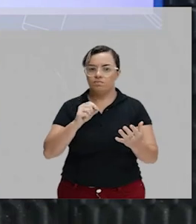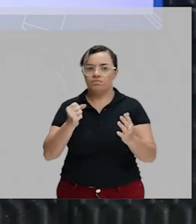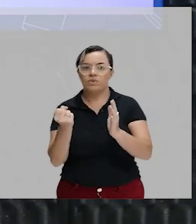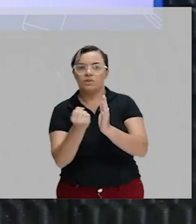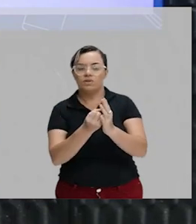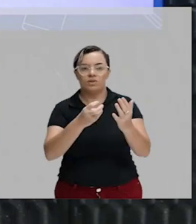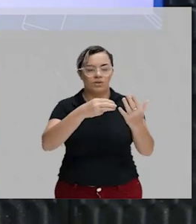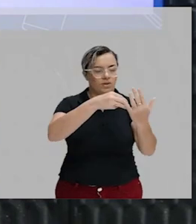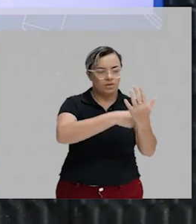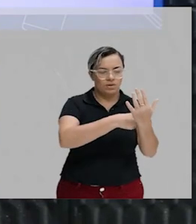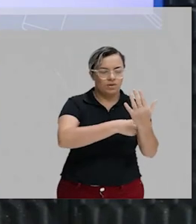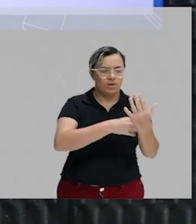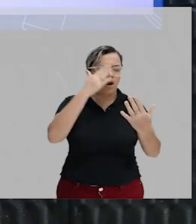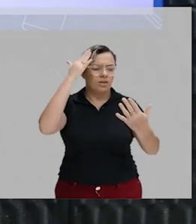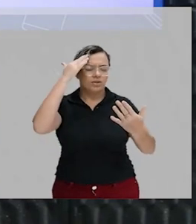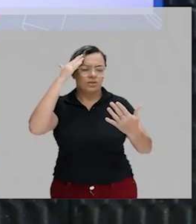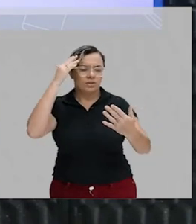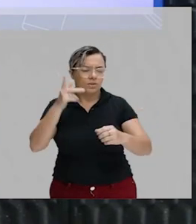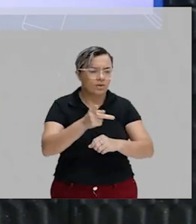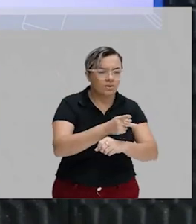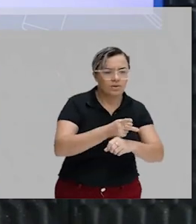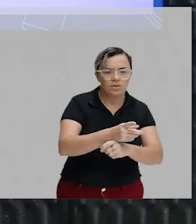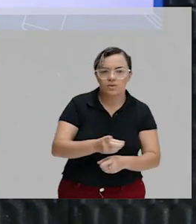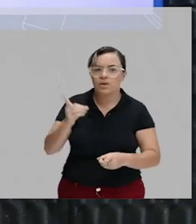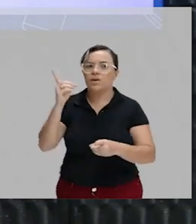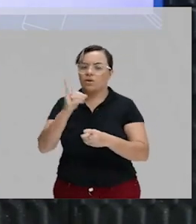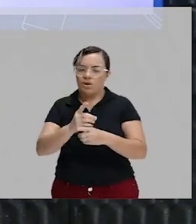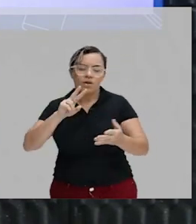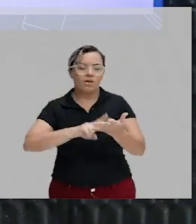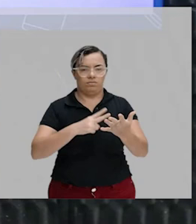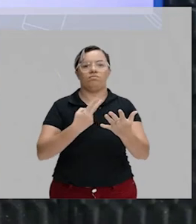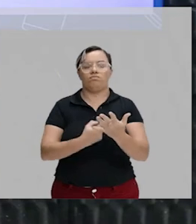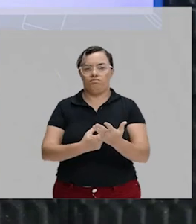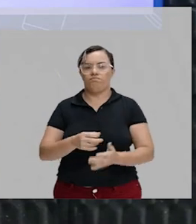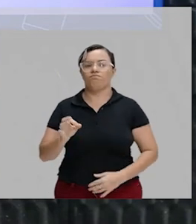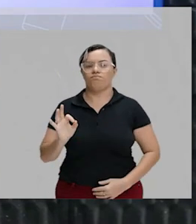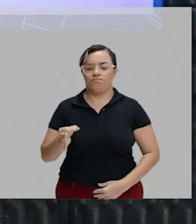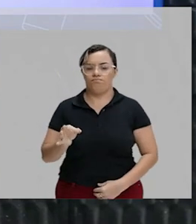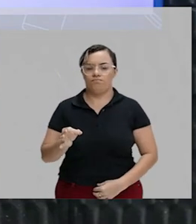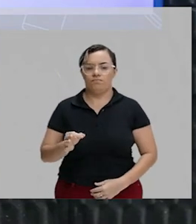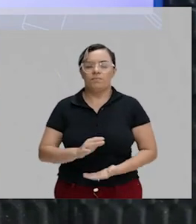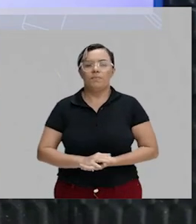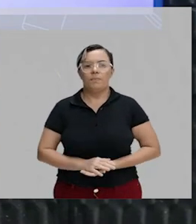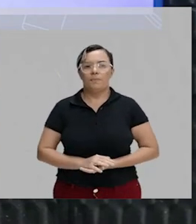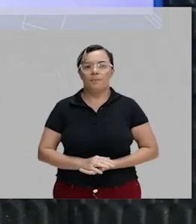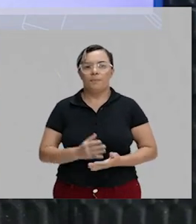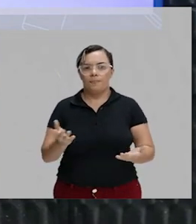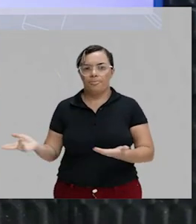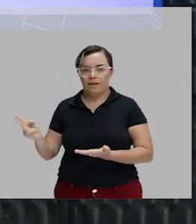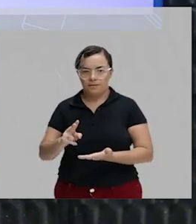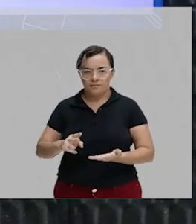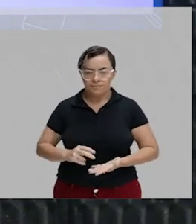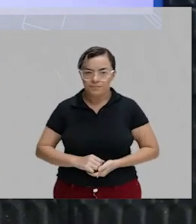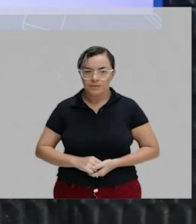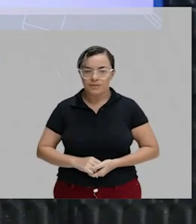decifrados para serem entendidos para serem traduzidos certo aqui eu mais uma vez falando você que entrou agora de